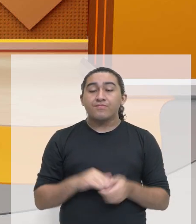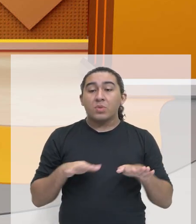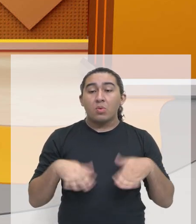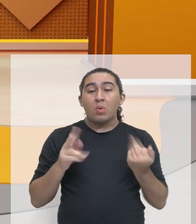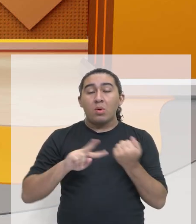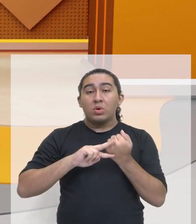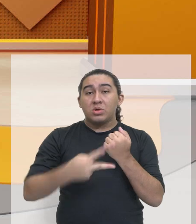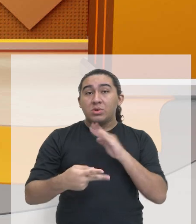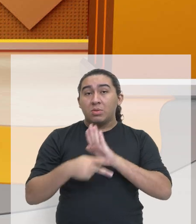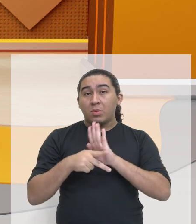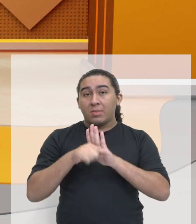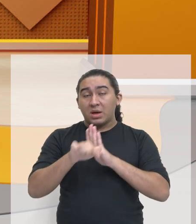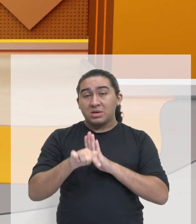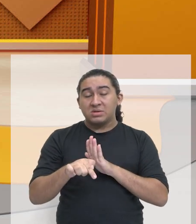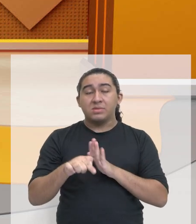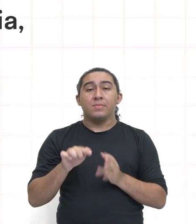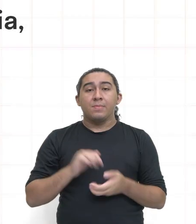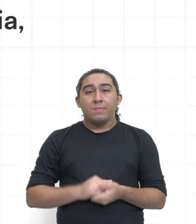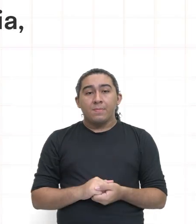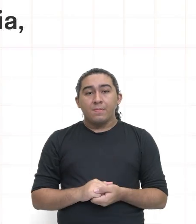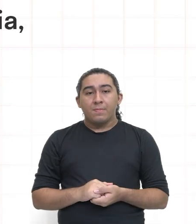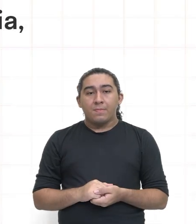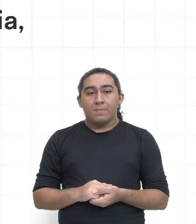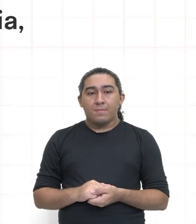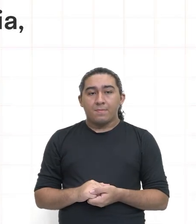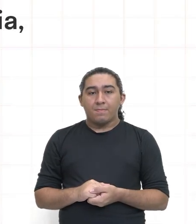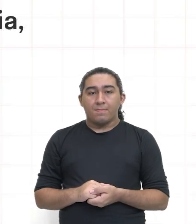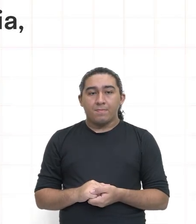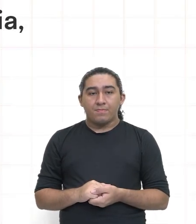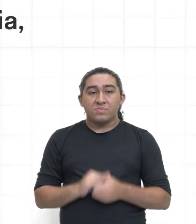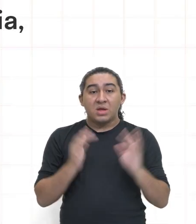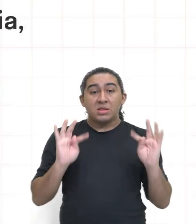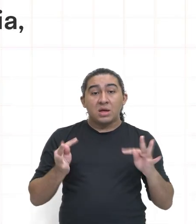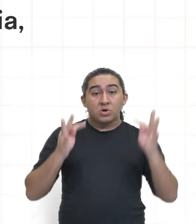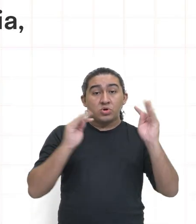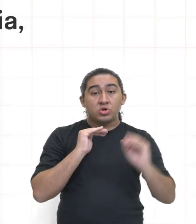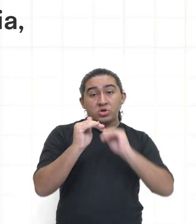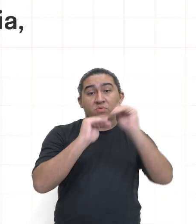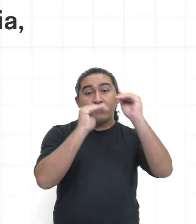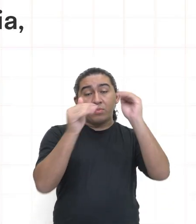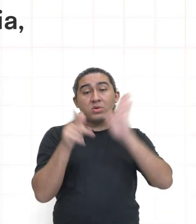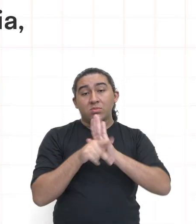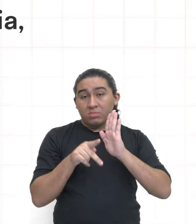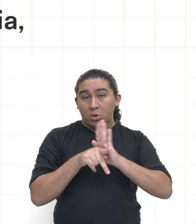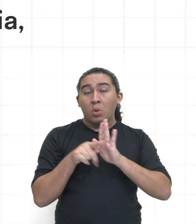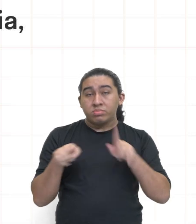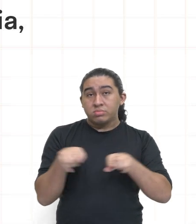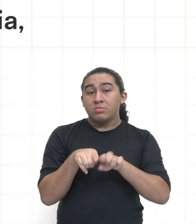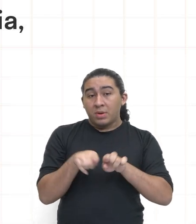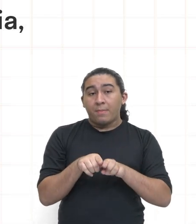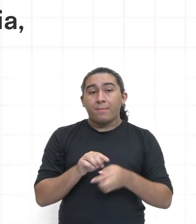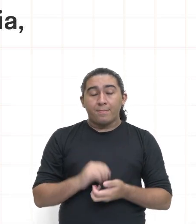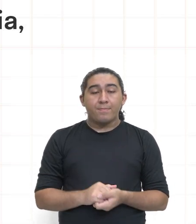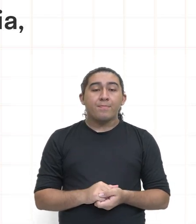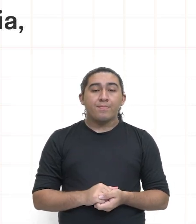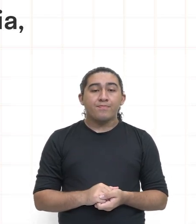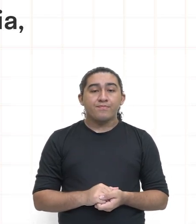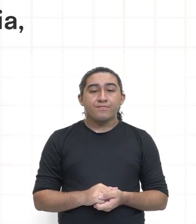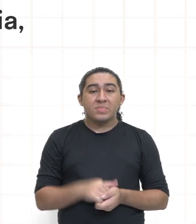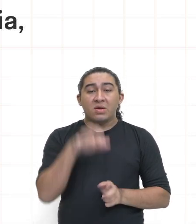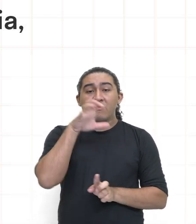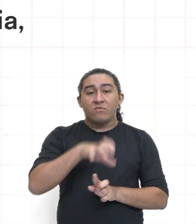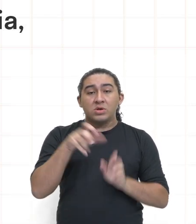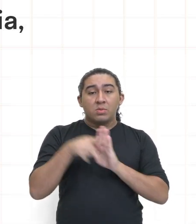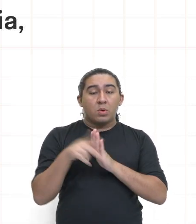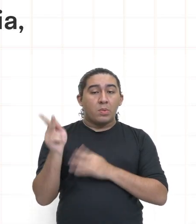as consequências da corrida espacial? Avanços tecnológicos significativos,